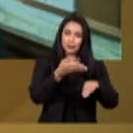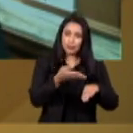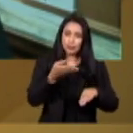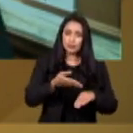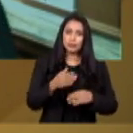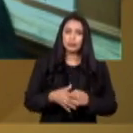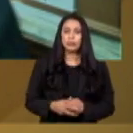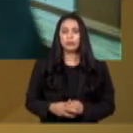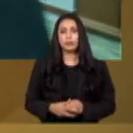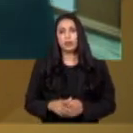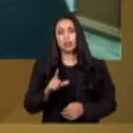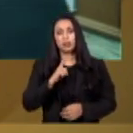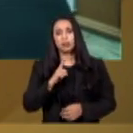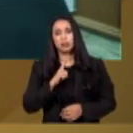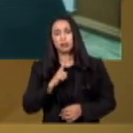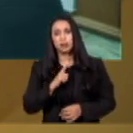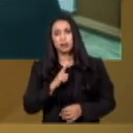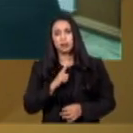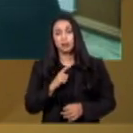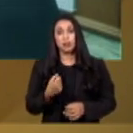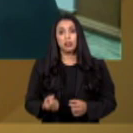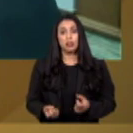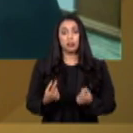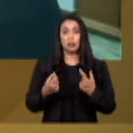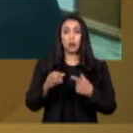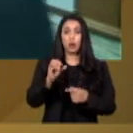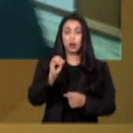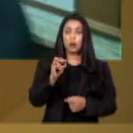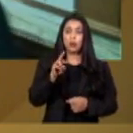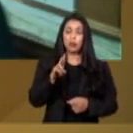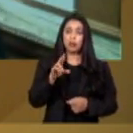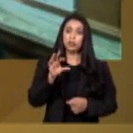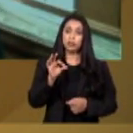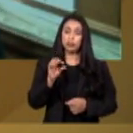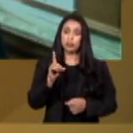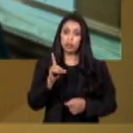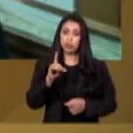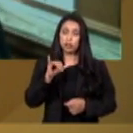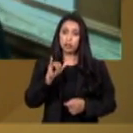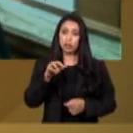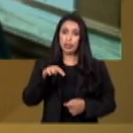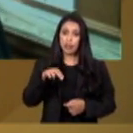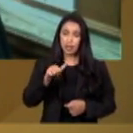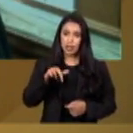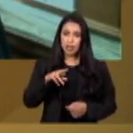ação ordinária que noel de vaga importante